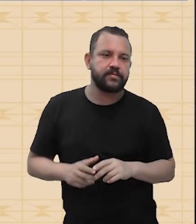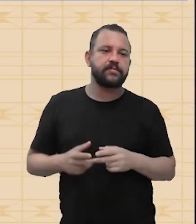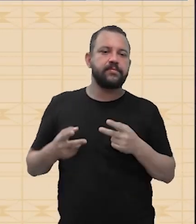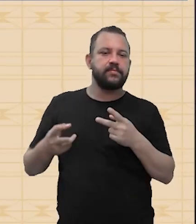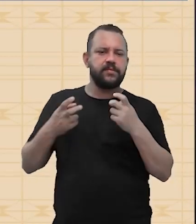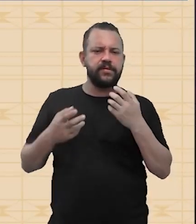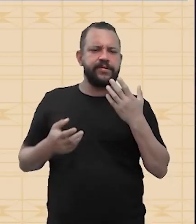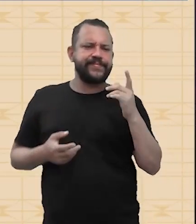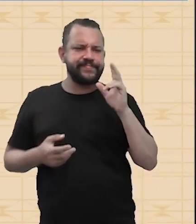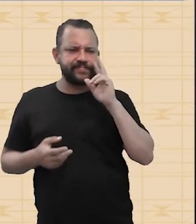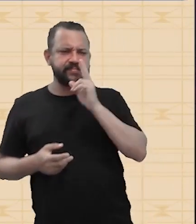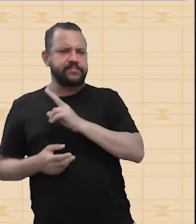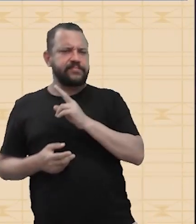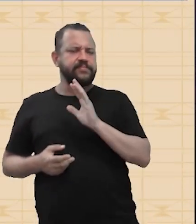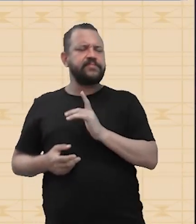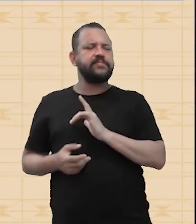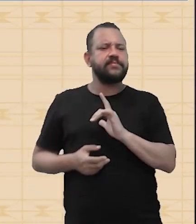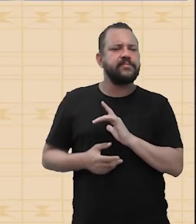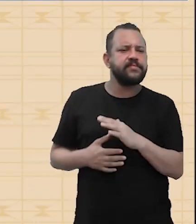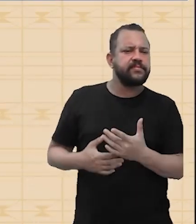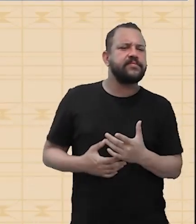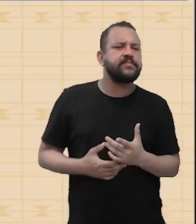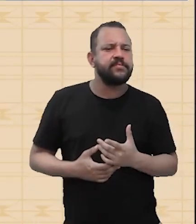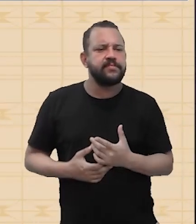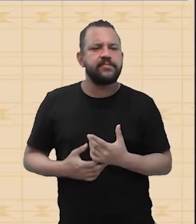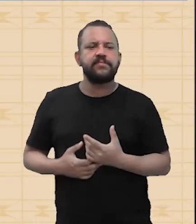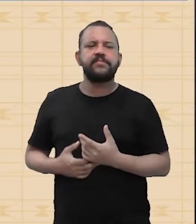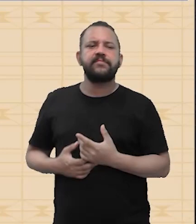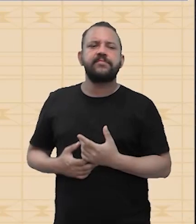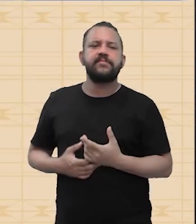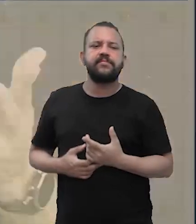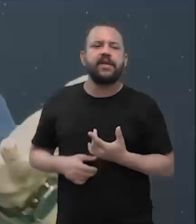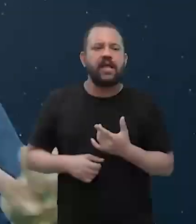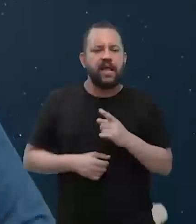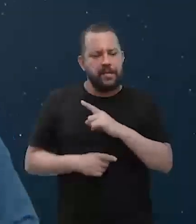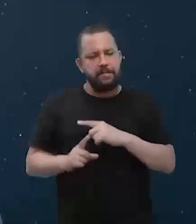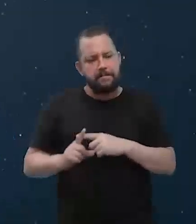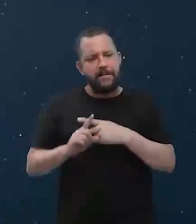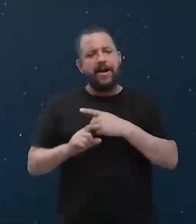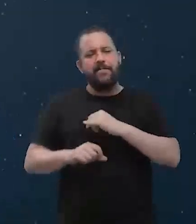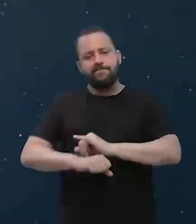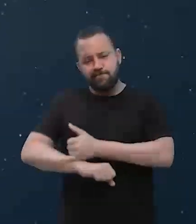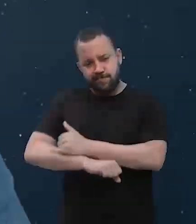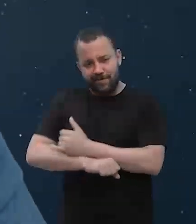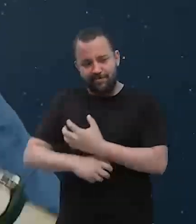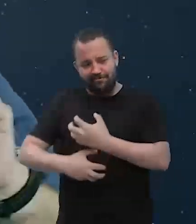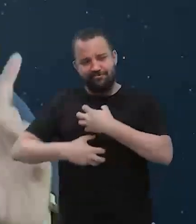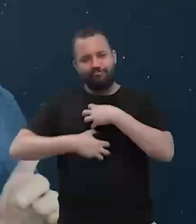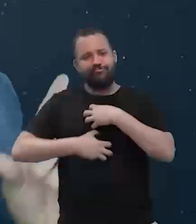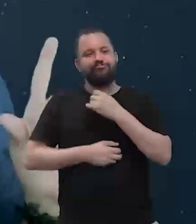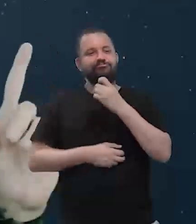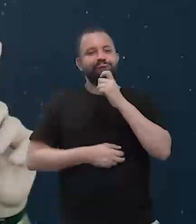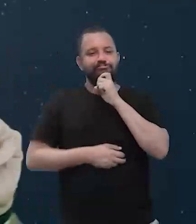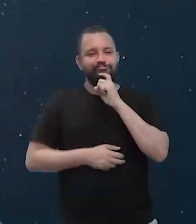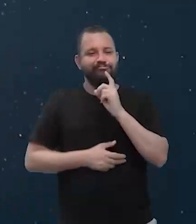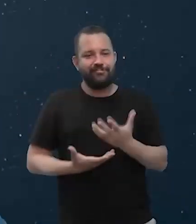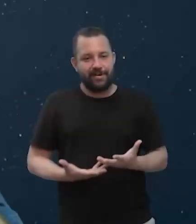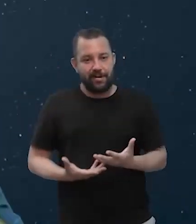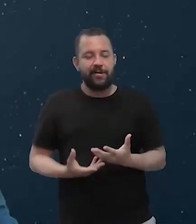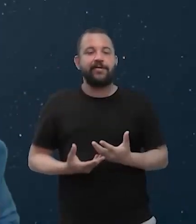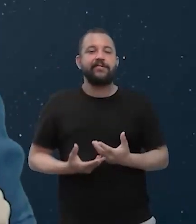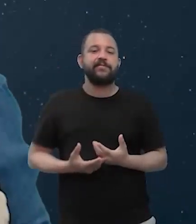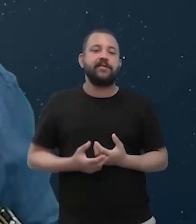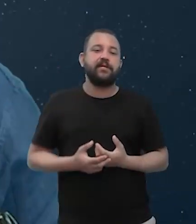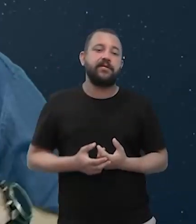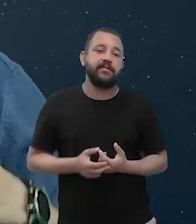pessoa que diz assim, ah, ele é mais gordinho, não sente frio não. Ô, Mequetrefe, não vai dizer isso, Mequetrefe. Mas talvez você possa estar com